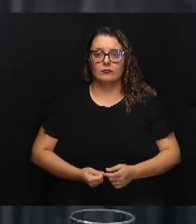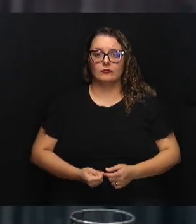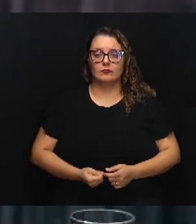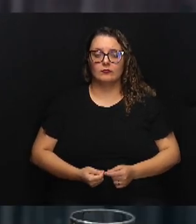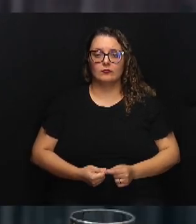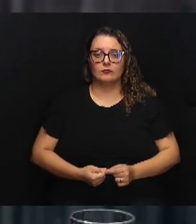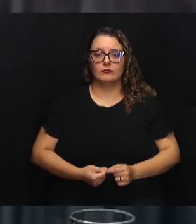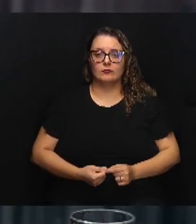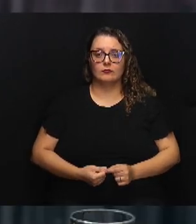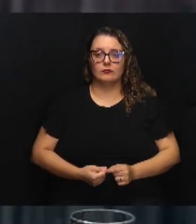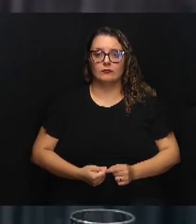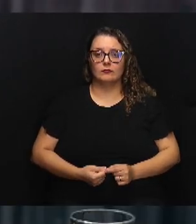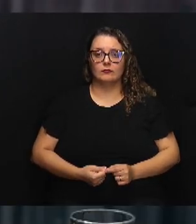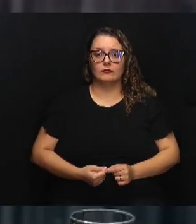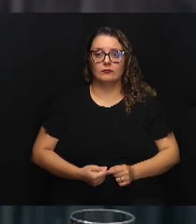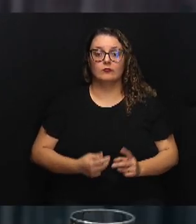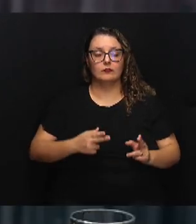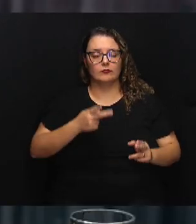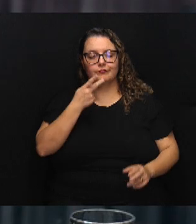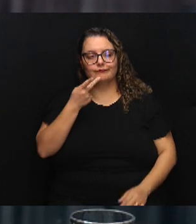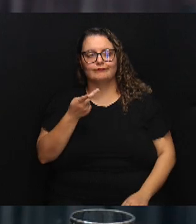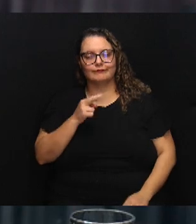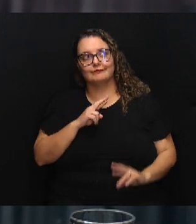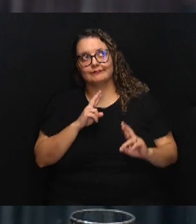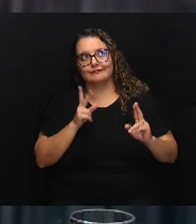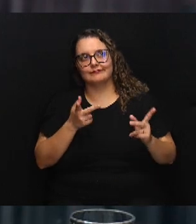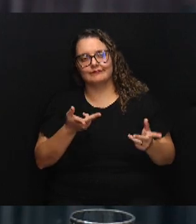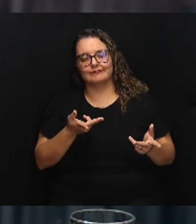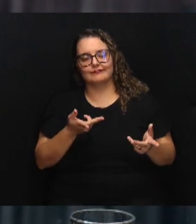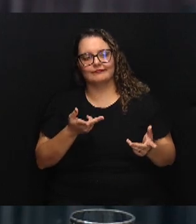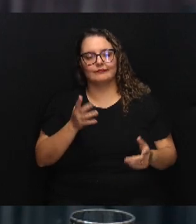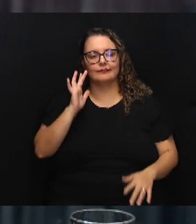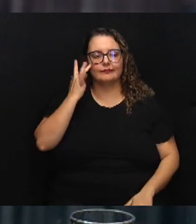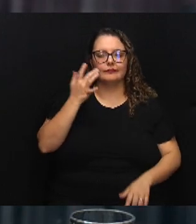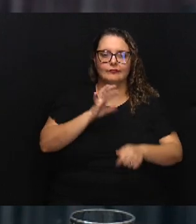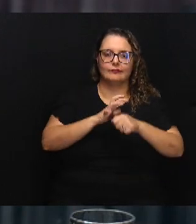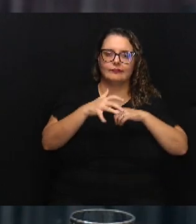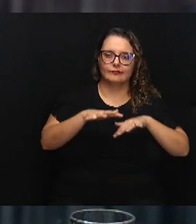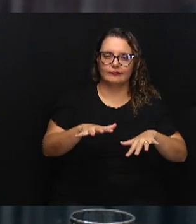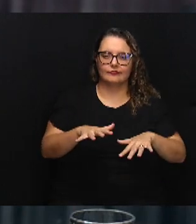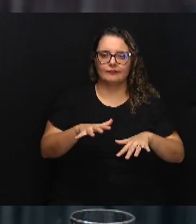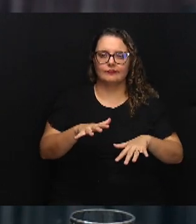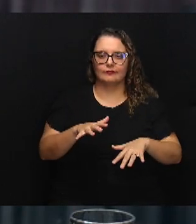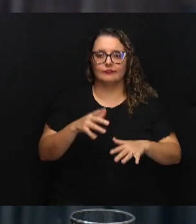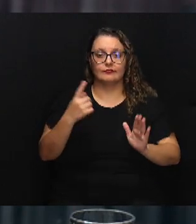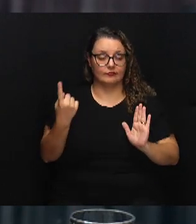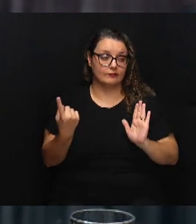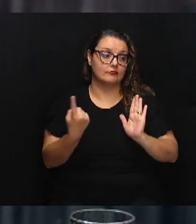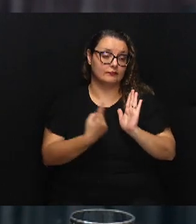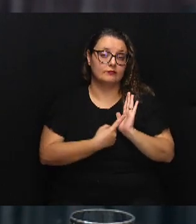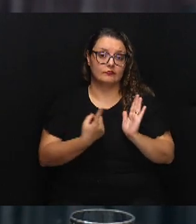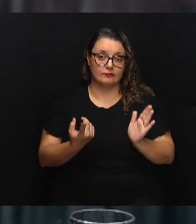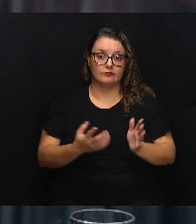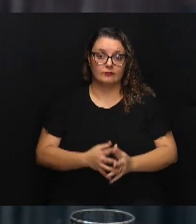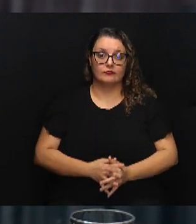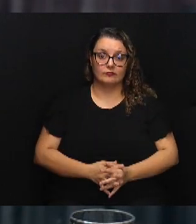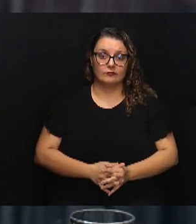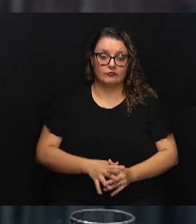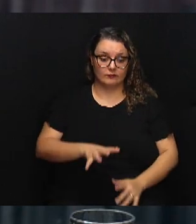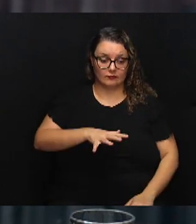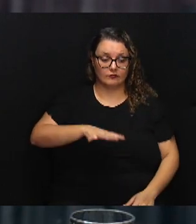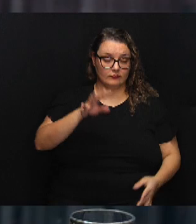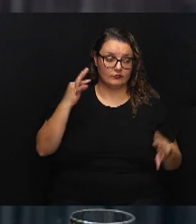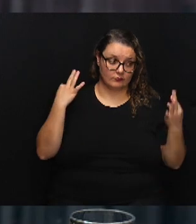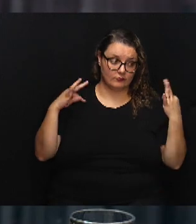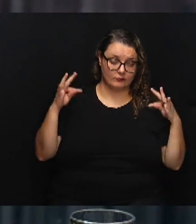Bom, Rubia, o que você comentou é muito engraçado, né? Eu acho que a pandemia foi um ponto mais marcante para o setor.